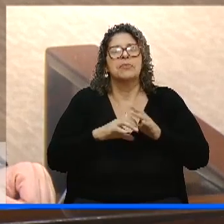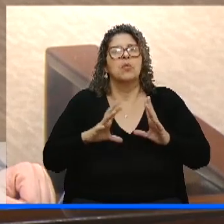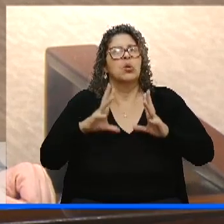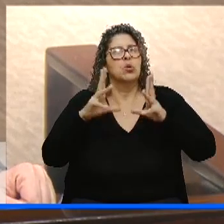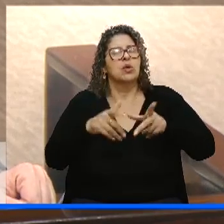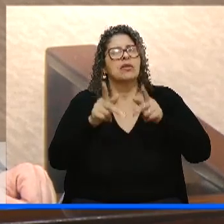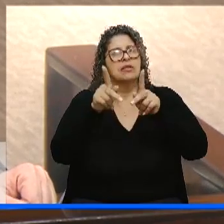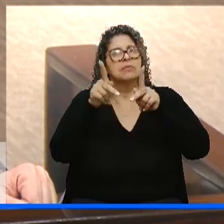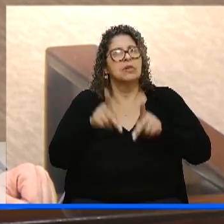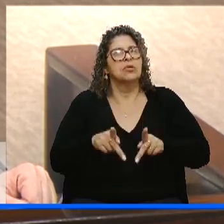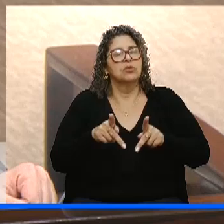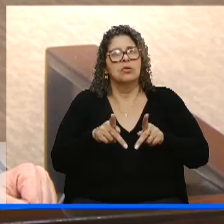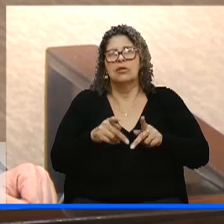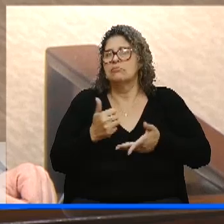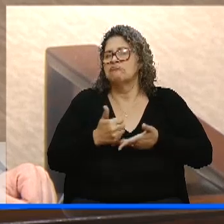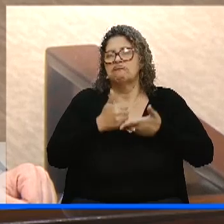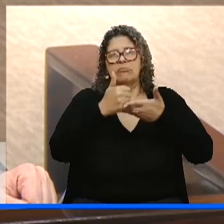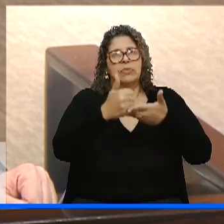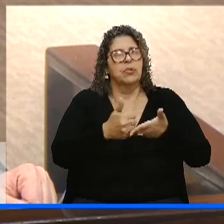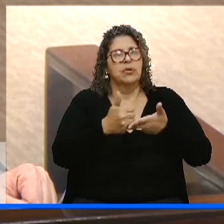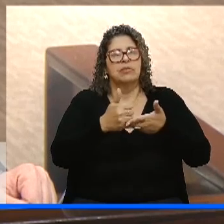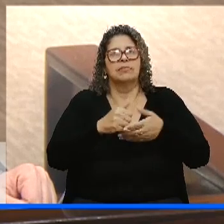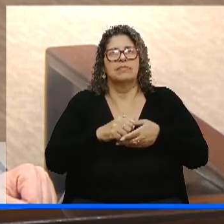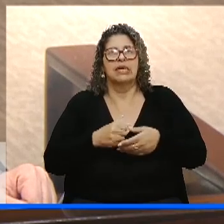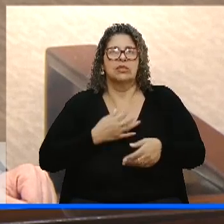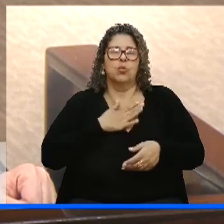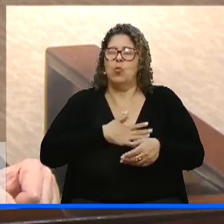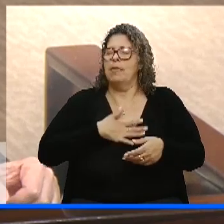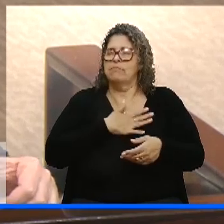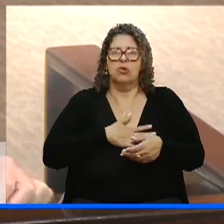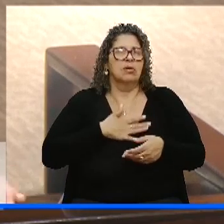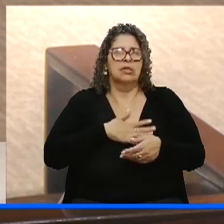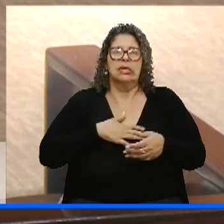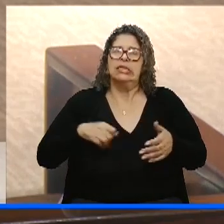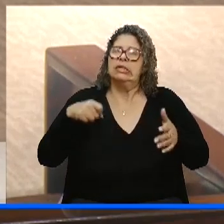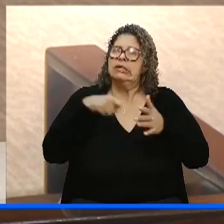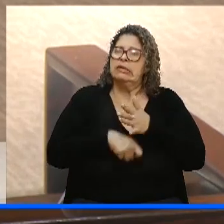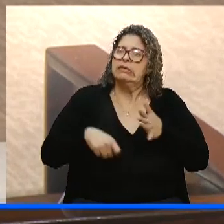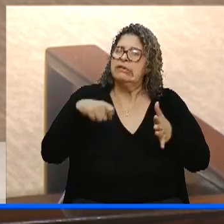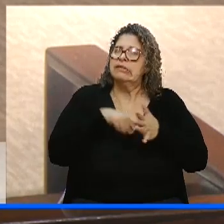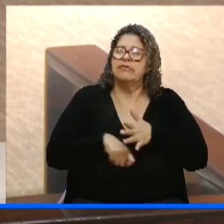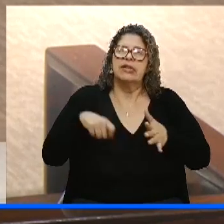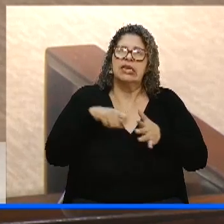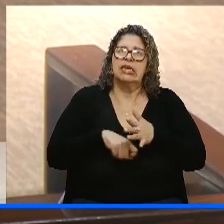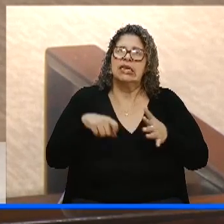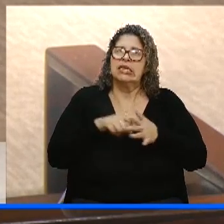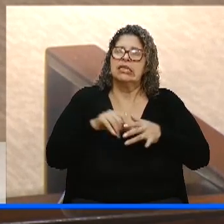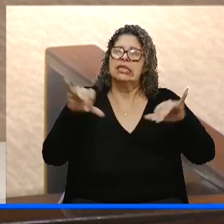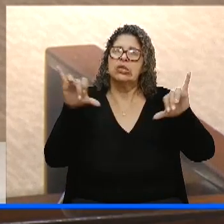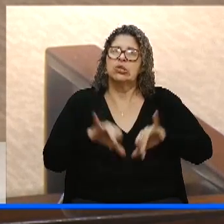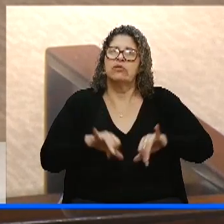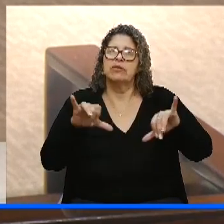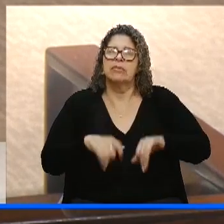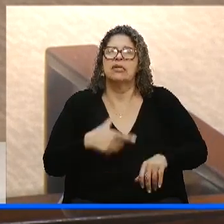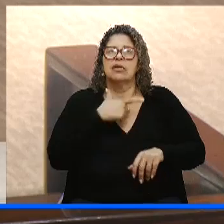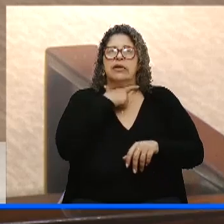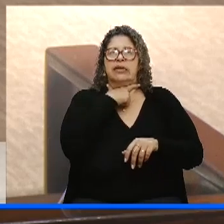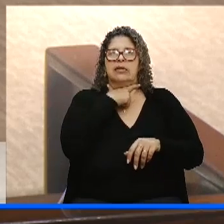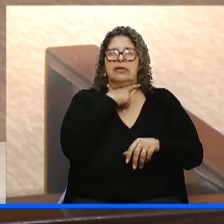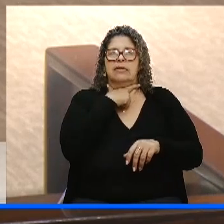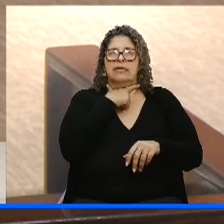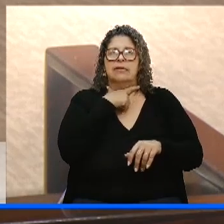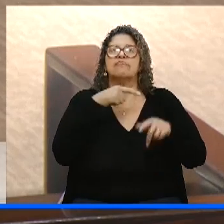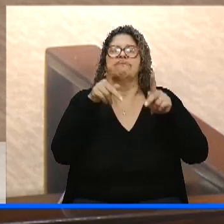brasileira aquela que não os goza e ainda enfrenta as mazelas da crise econômica e nós temos que ter